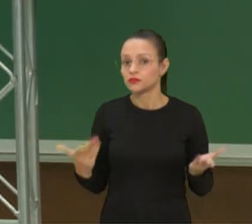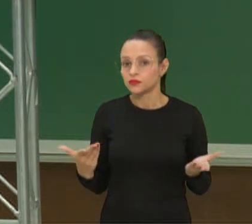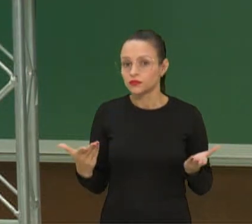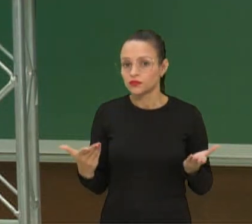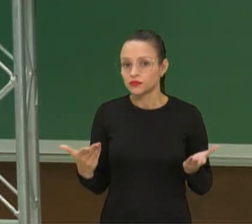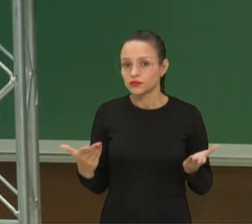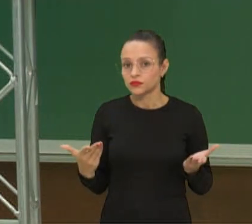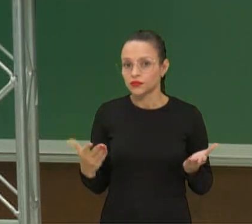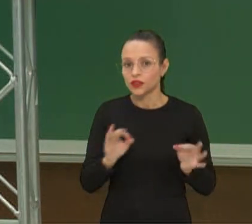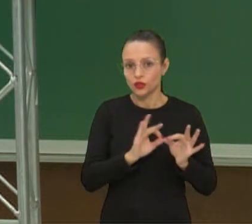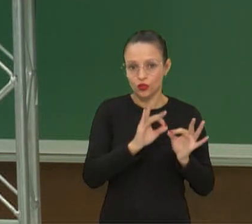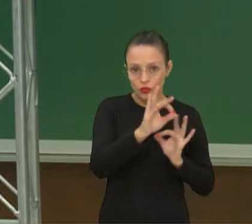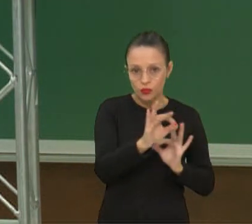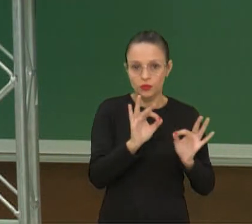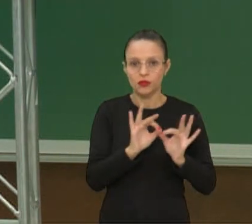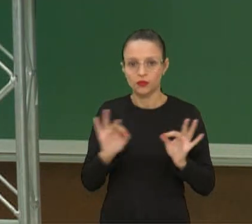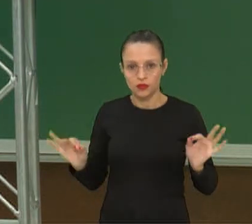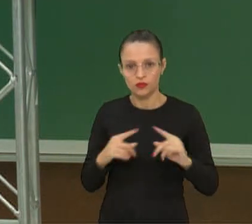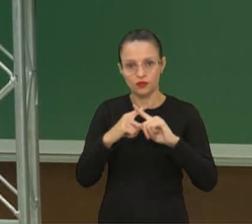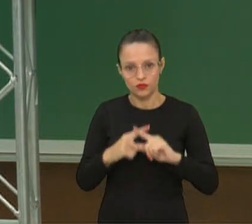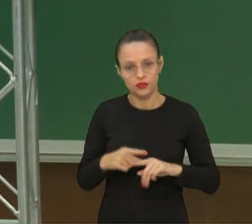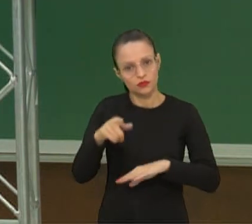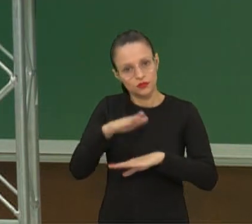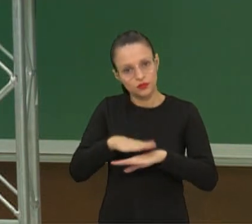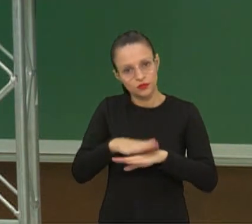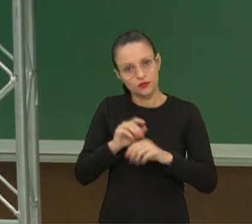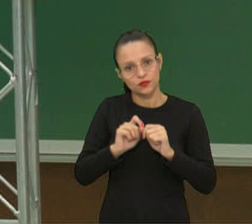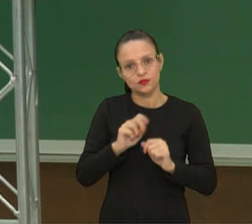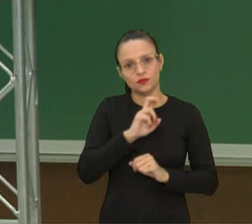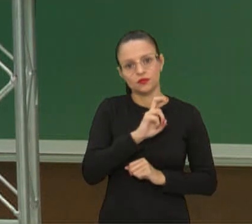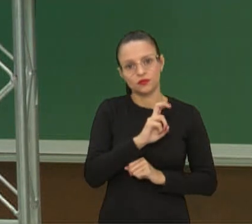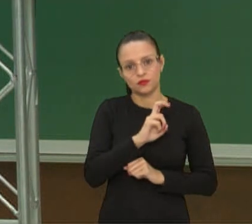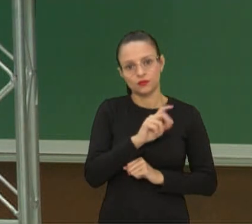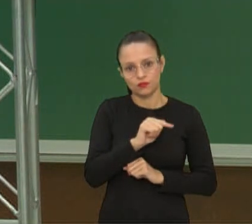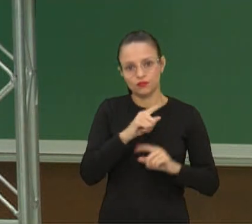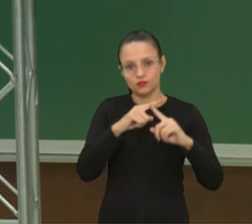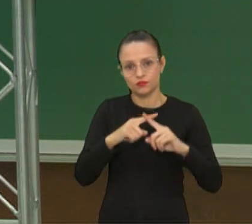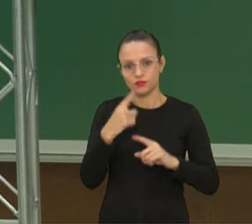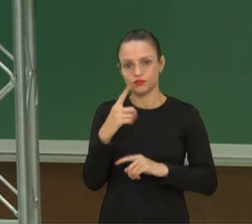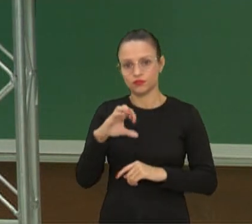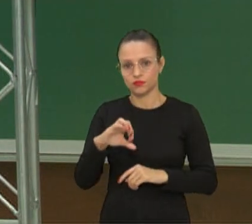comprimento vezes largura. E você faz aí no cantinho do seu caderno. 19 vezes 57. Tá bom?